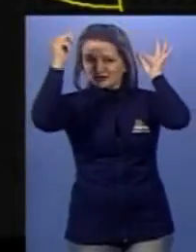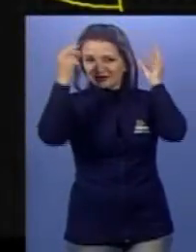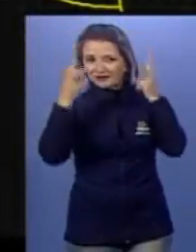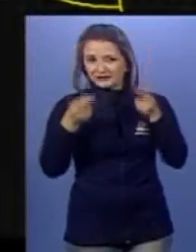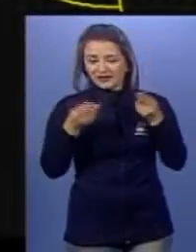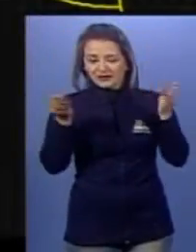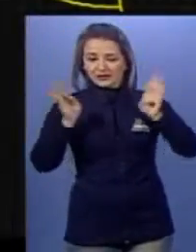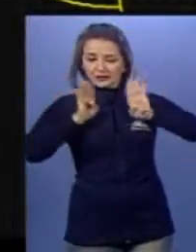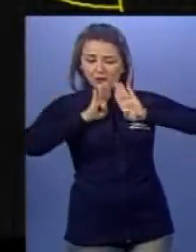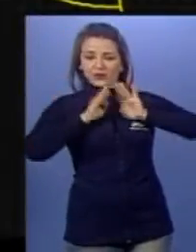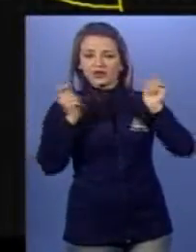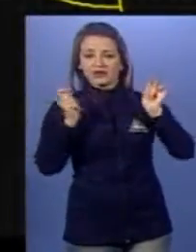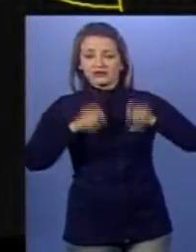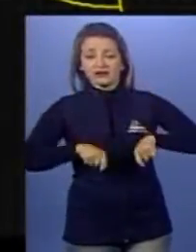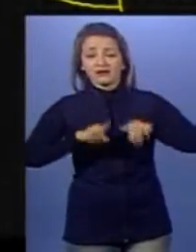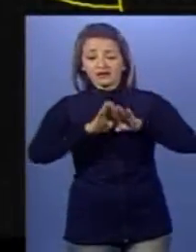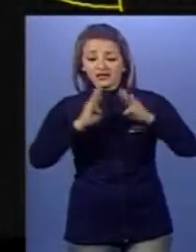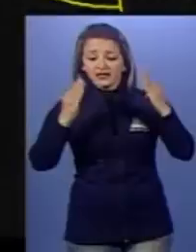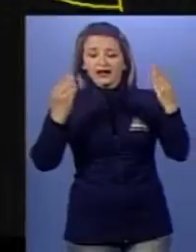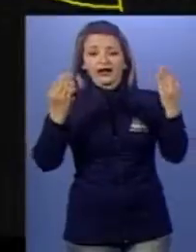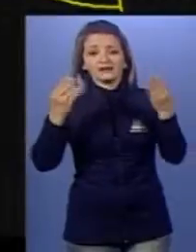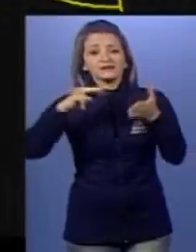tranquilo então